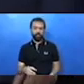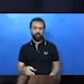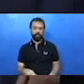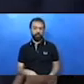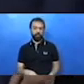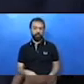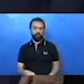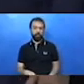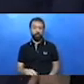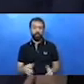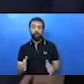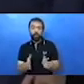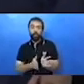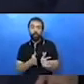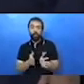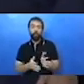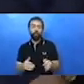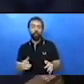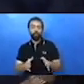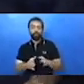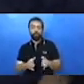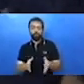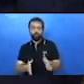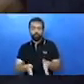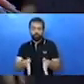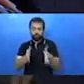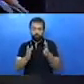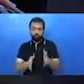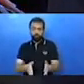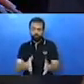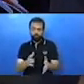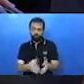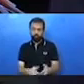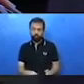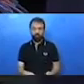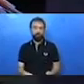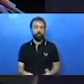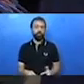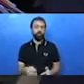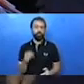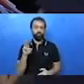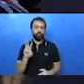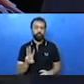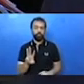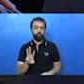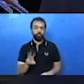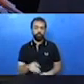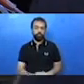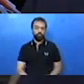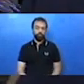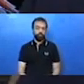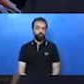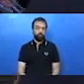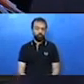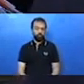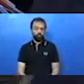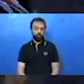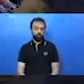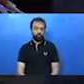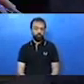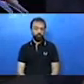quê? Um caminhão rodando. Isso é uma estrada. A imagem 3 mostra a divisa demarcada sobre a